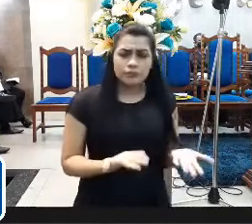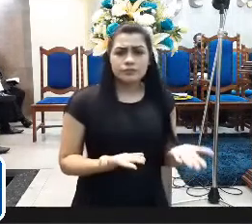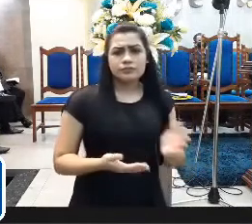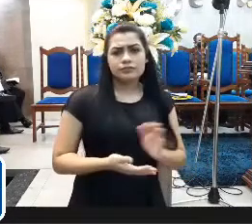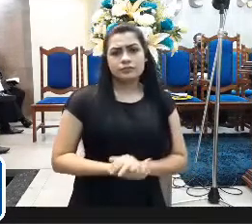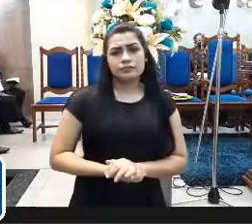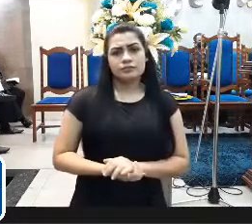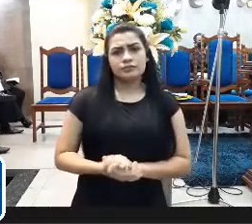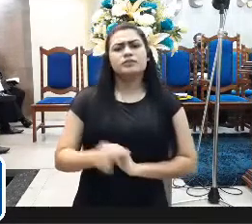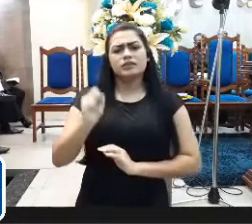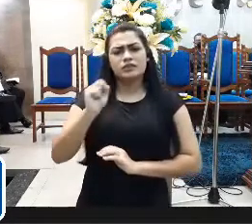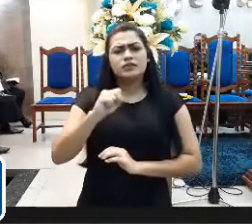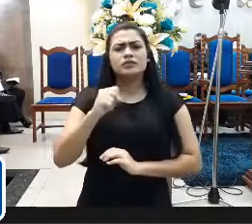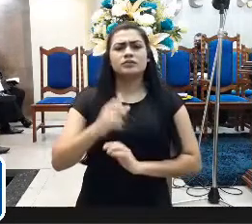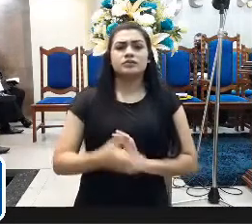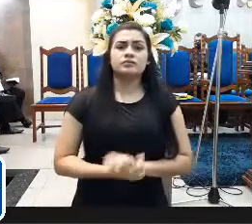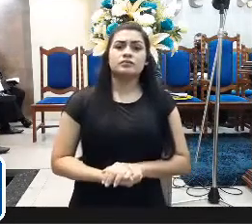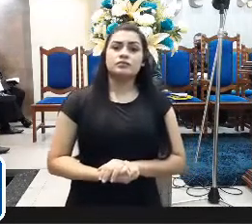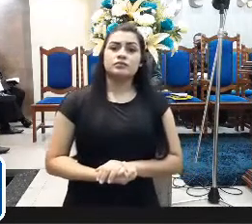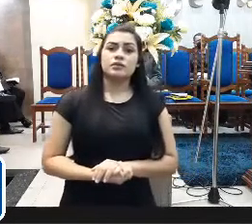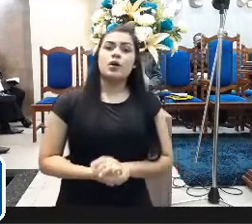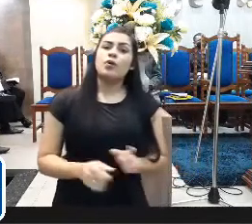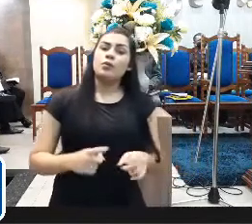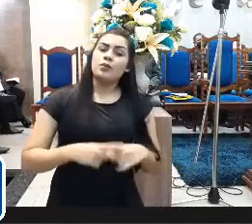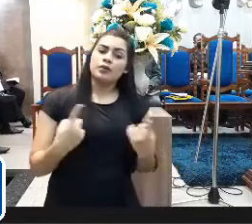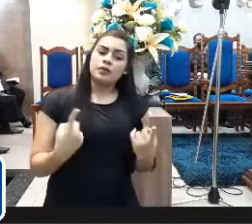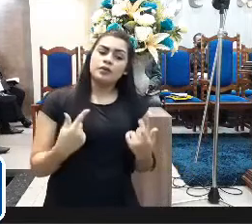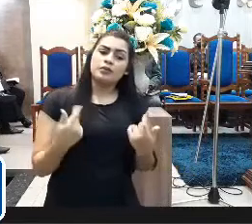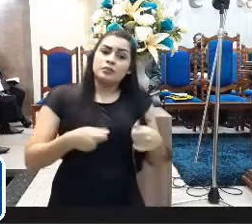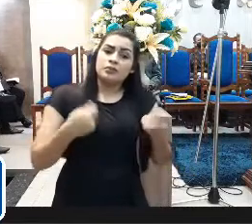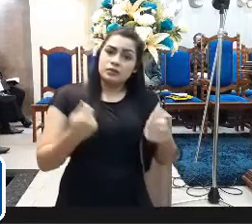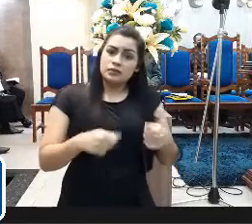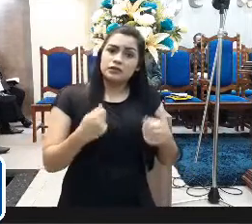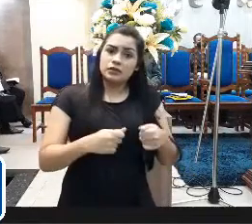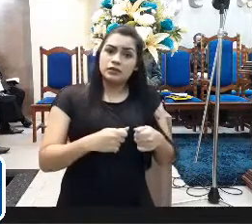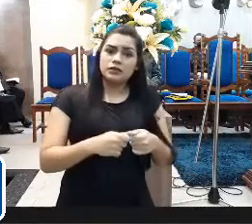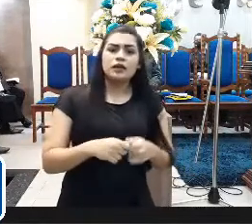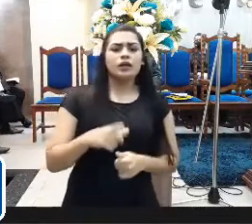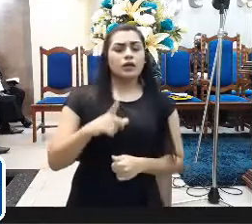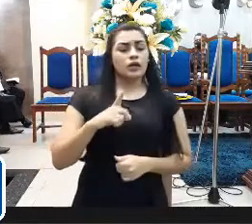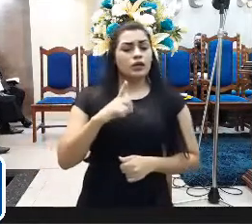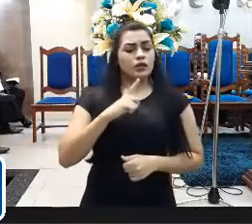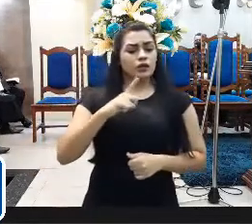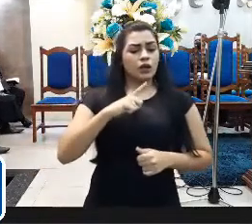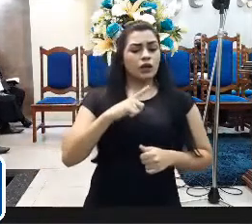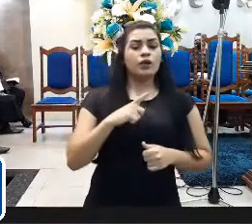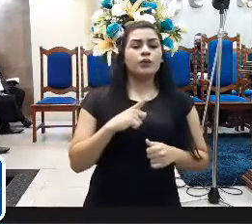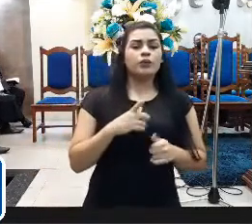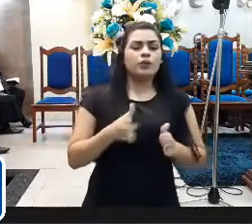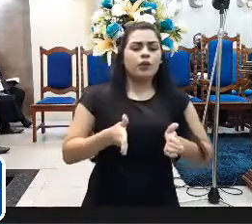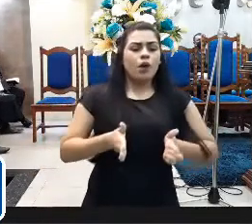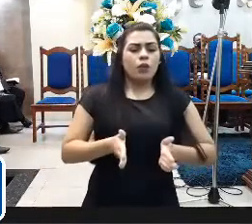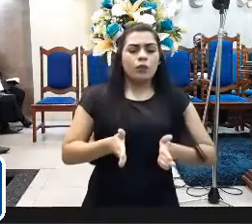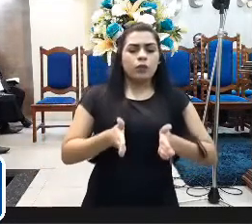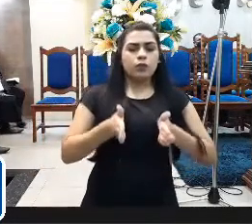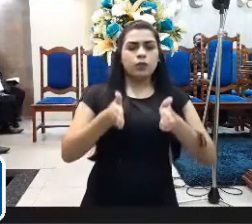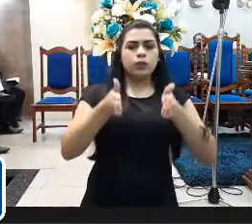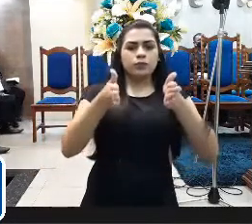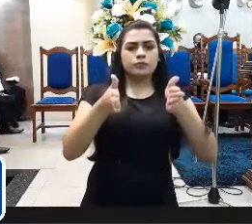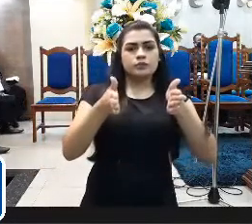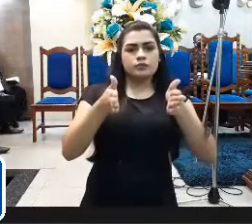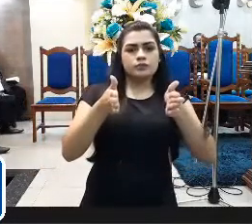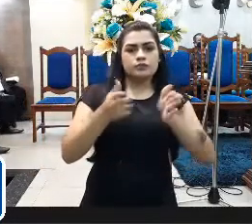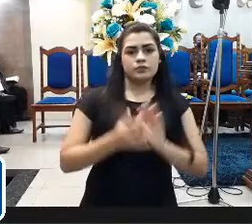É possível. Desde que o prédio tenha um elevador, não é? Se tiver um elevador, você não precisa subir 10 andares de